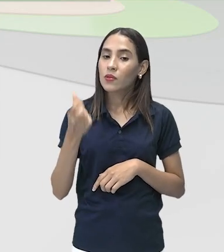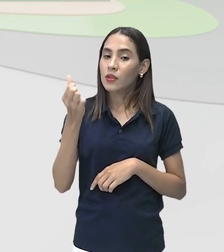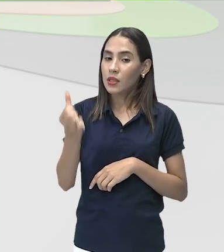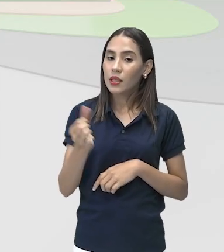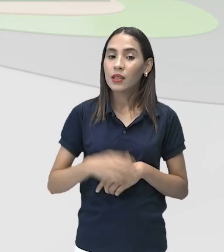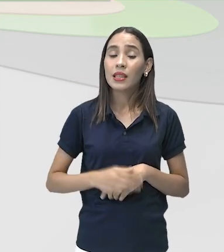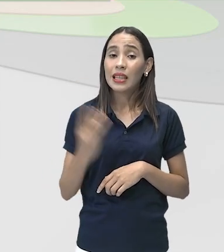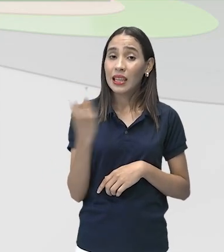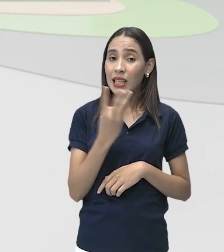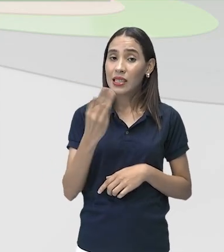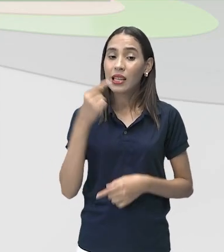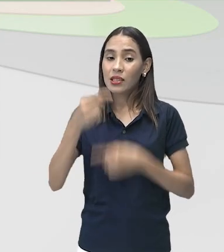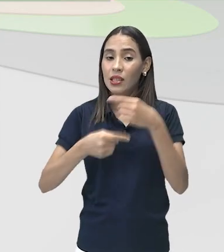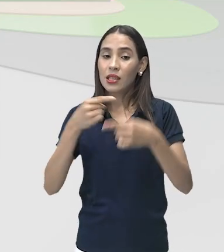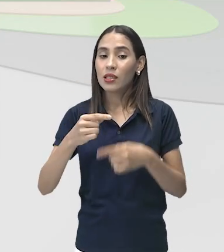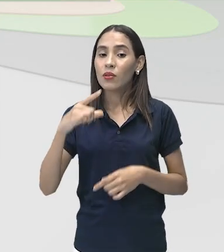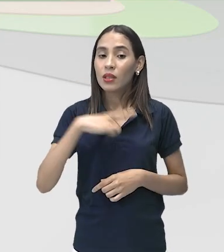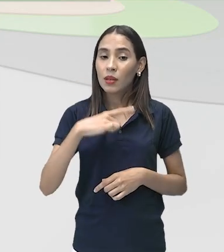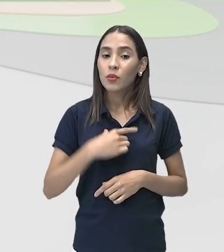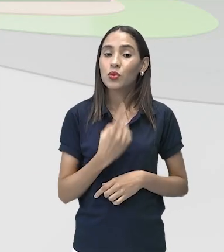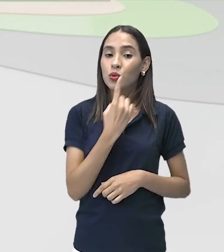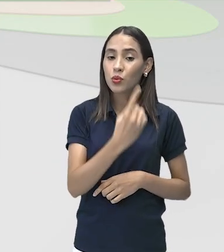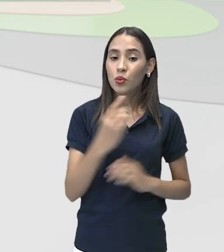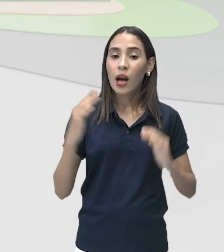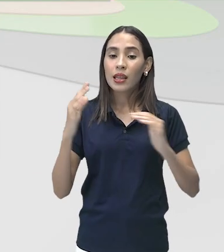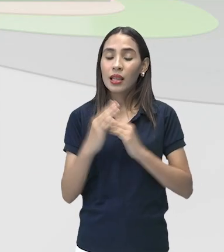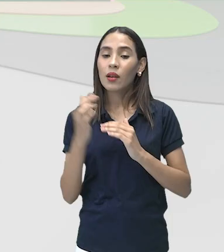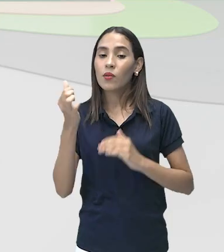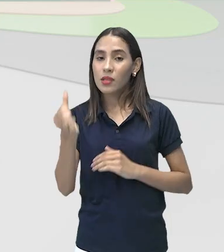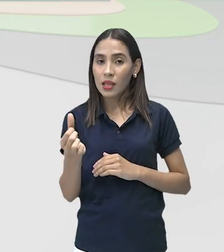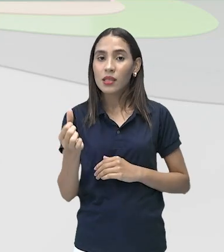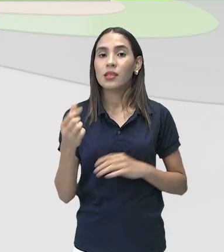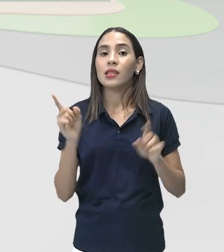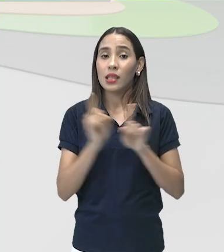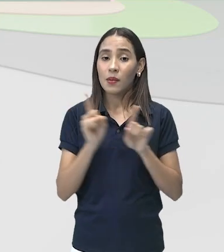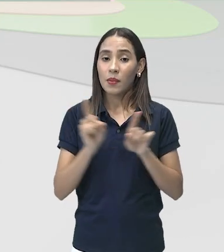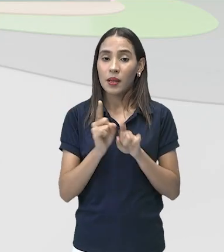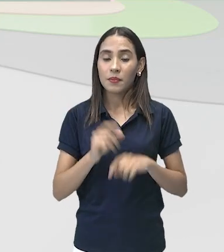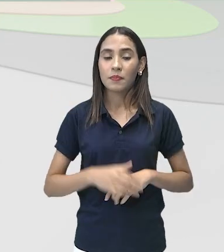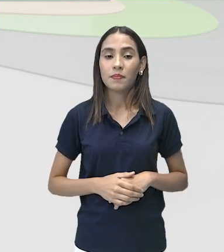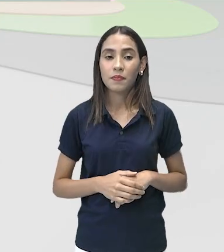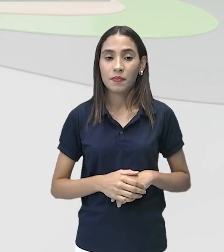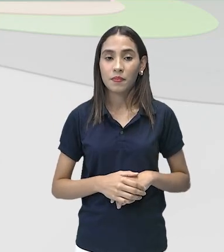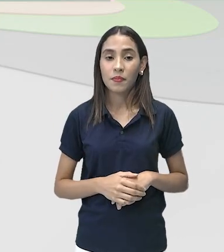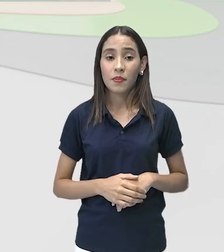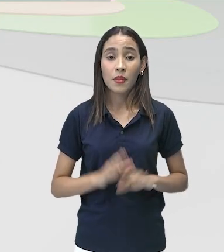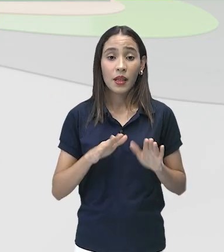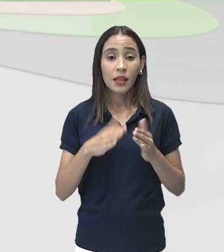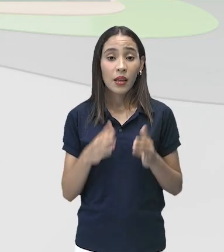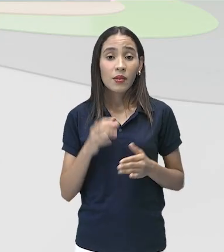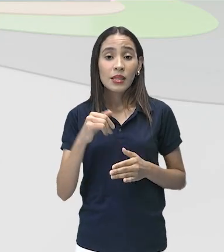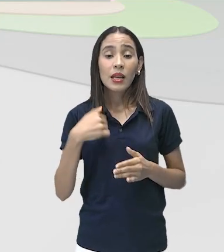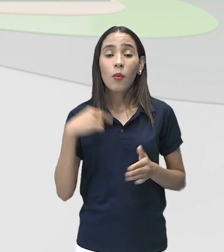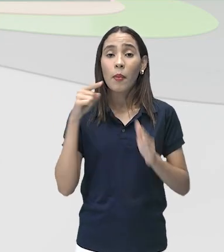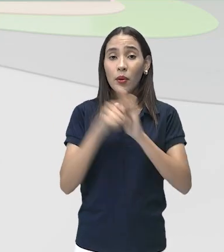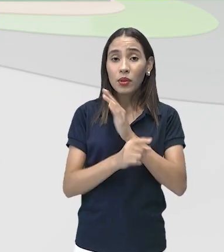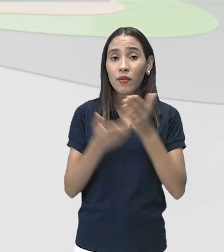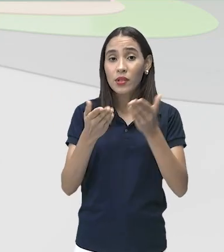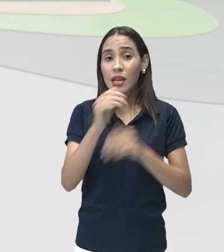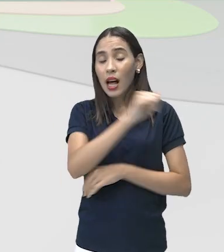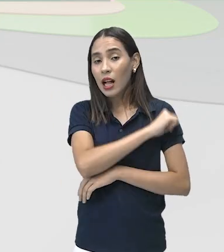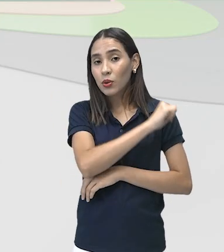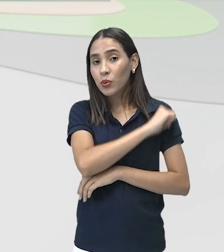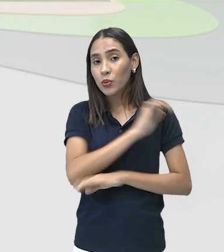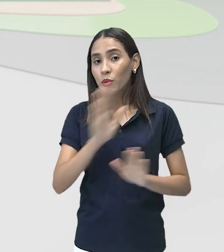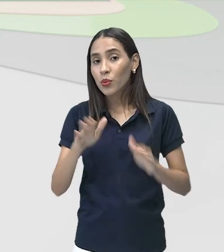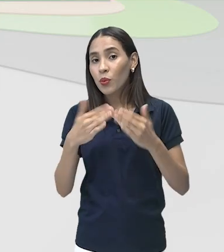na terceira geração, nós temos indivíduos de 1 ao 6 também. Ok? Então, se eu fosse perguntar para vocês,